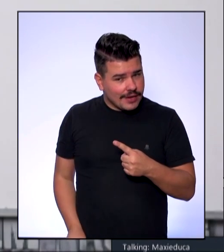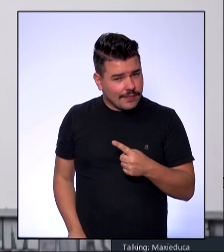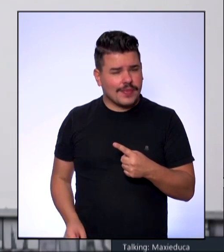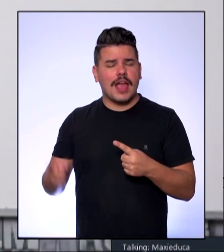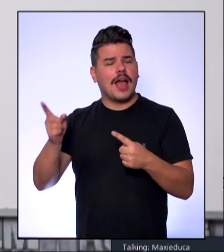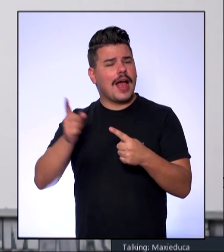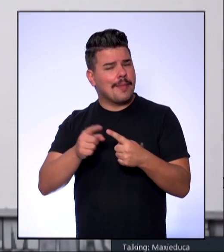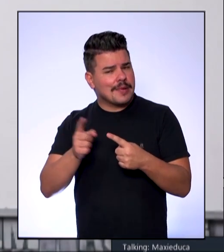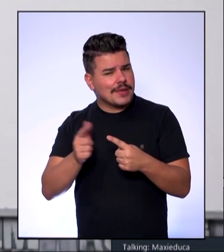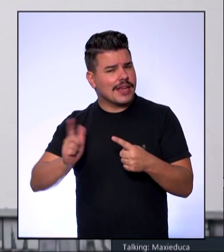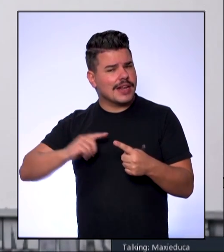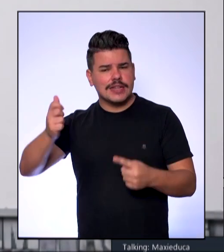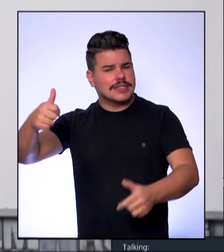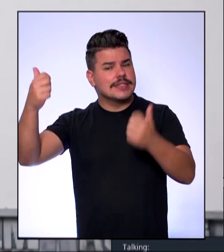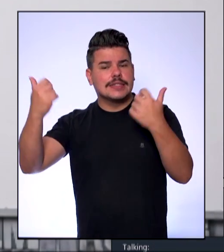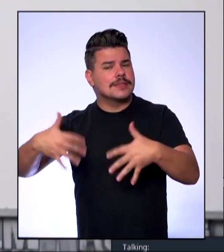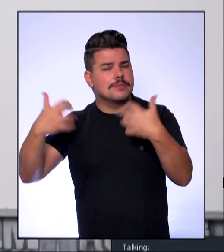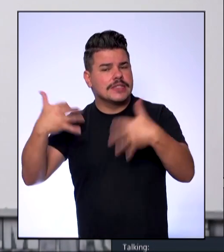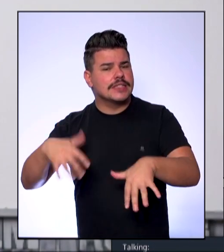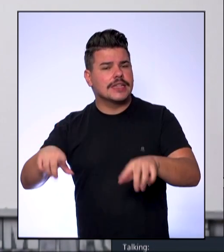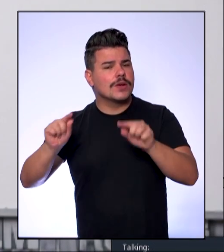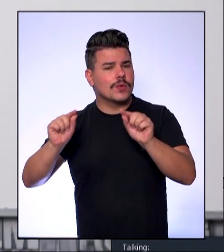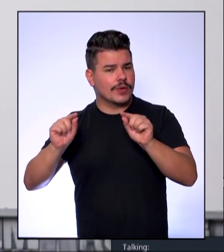temos aqui